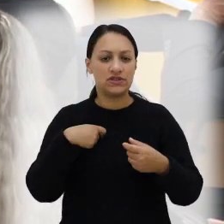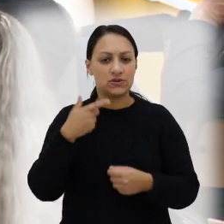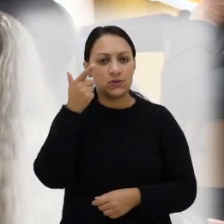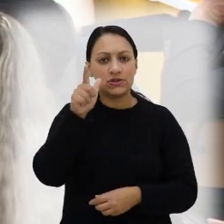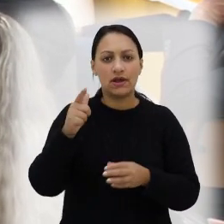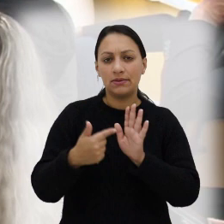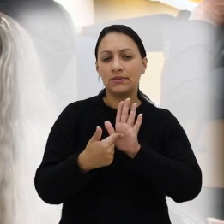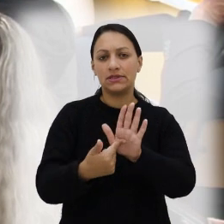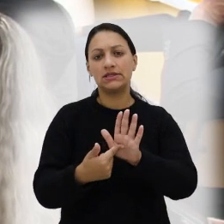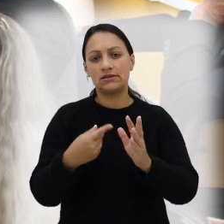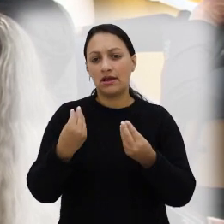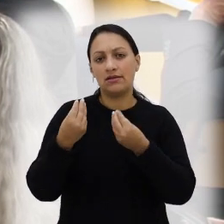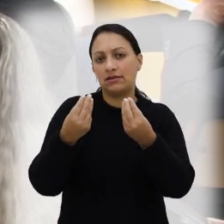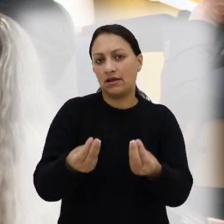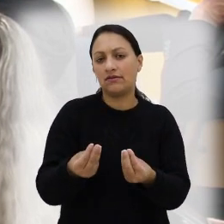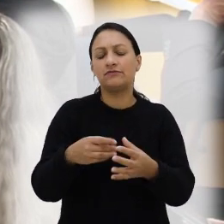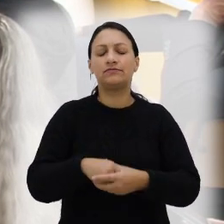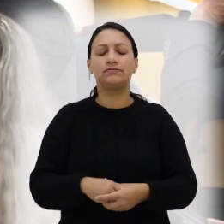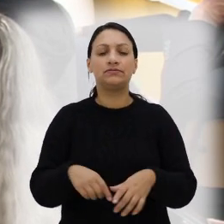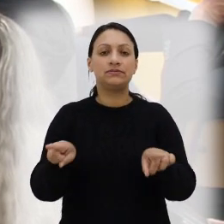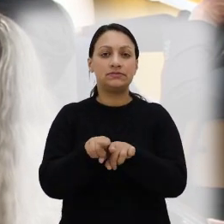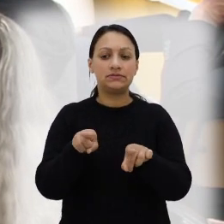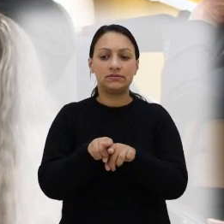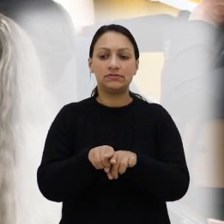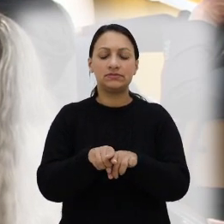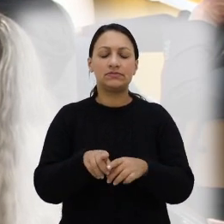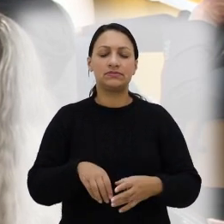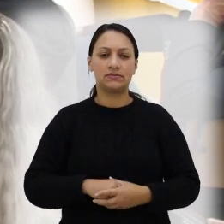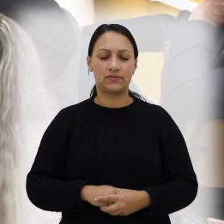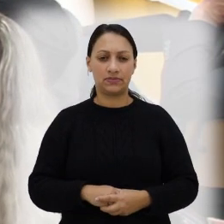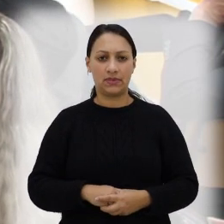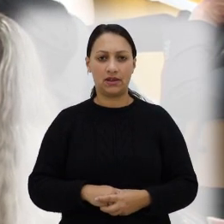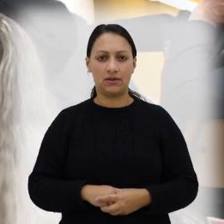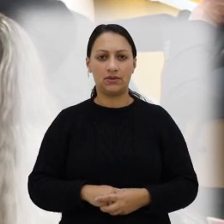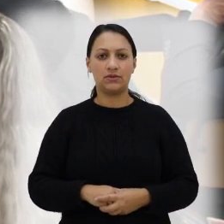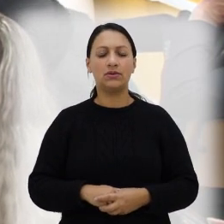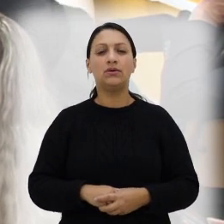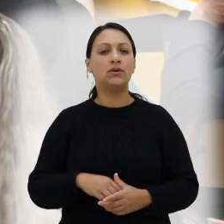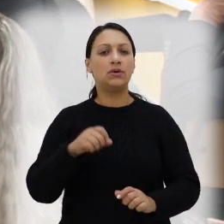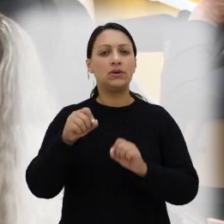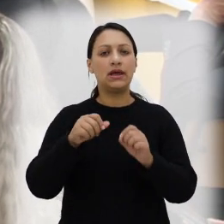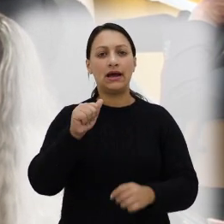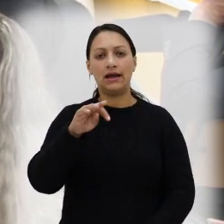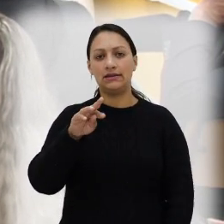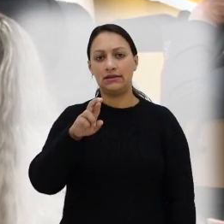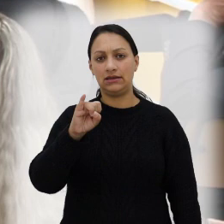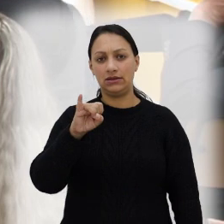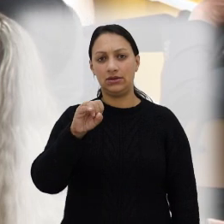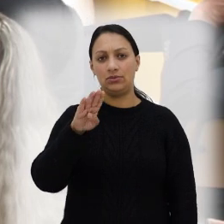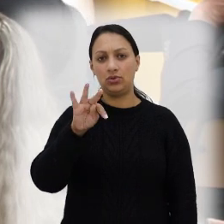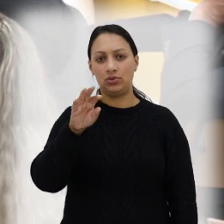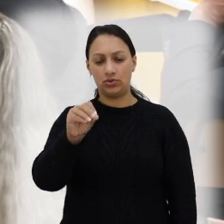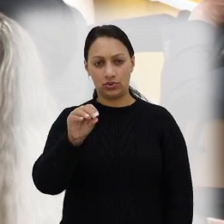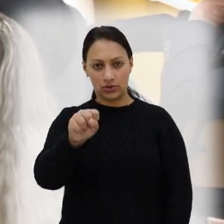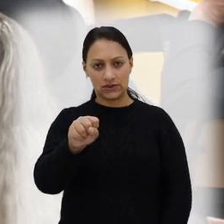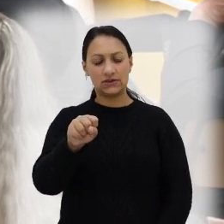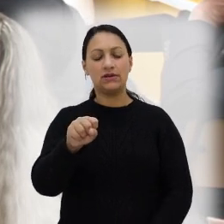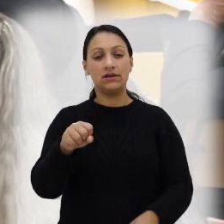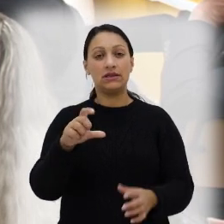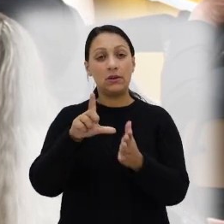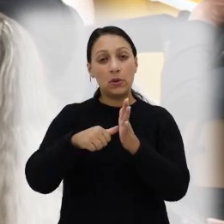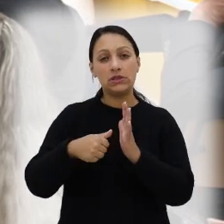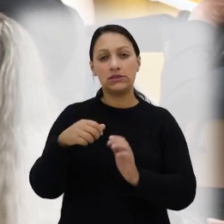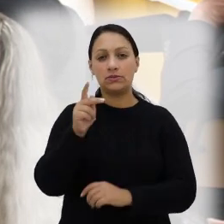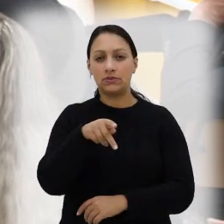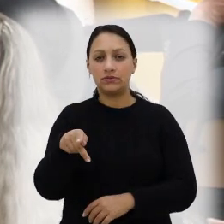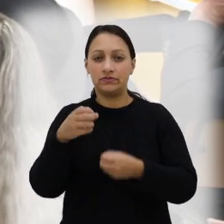conseguem apresentar, e também por atributos, que daí depois a professora Carla vai falar, esse